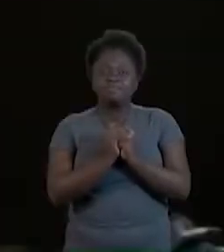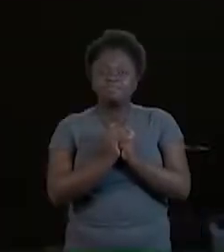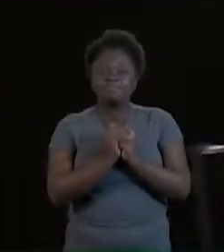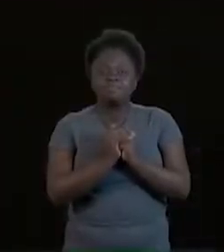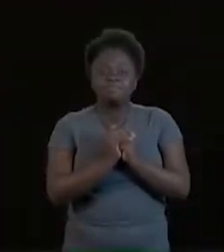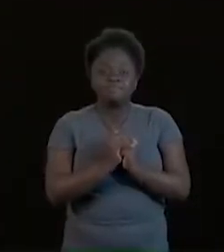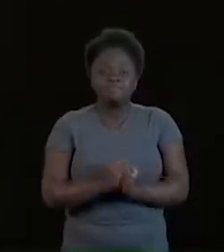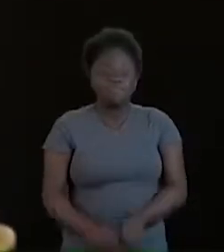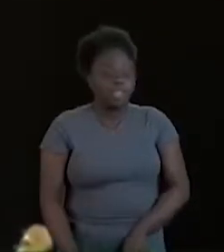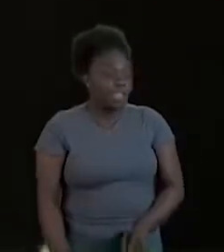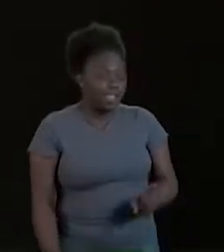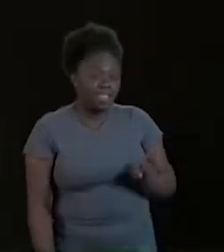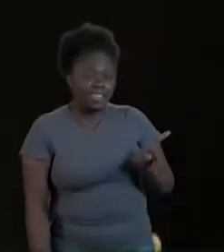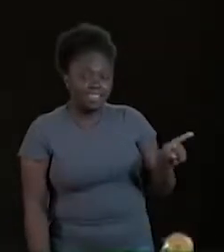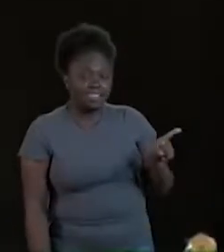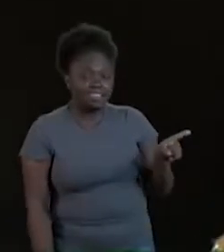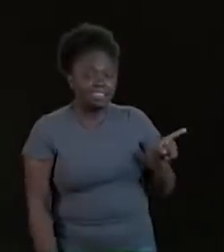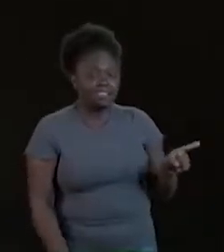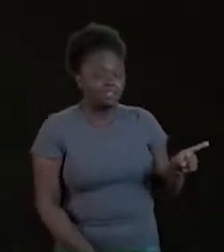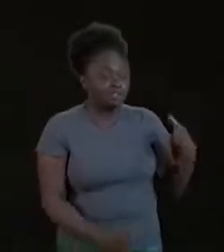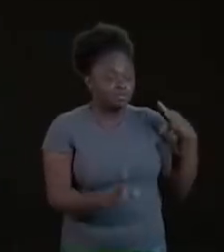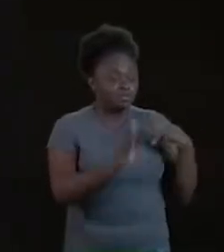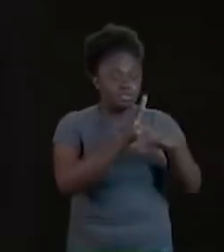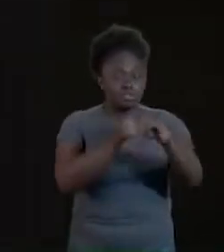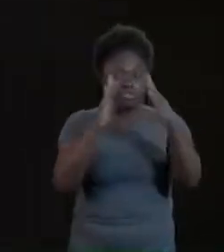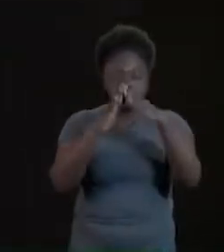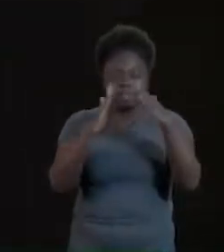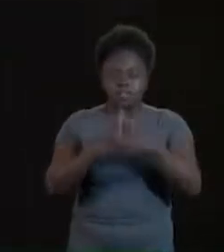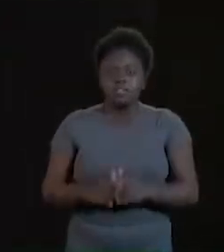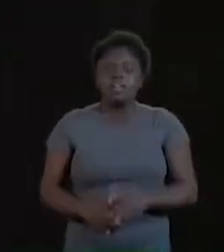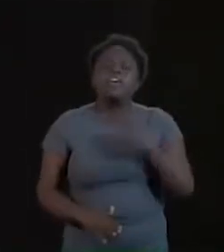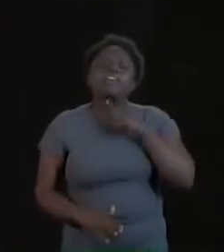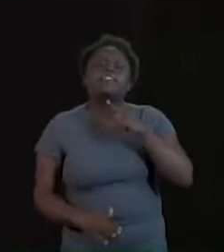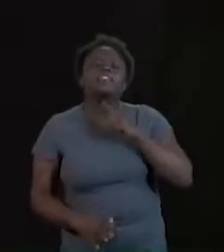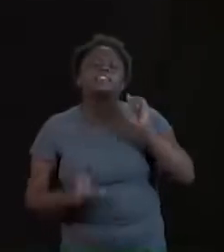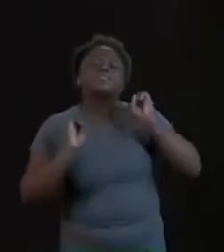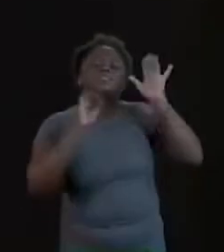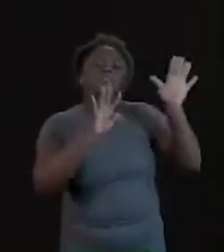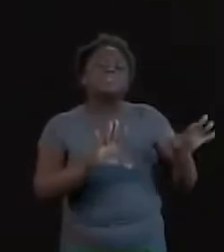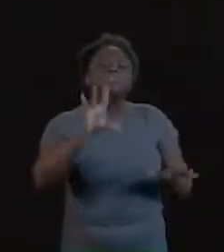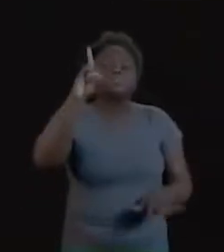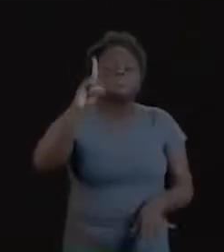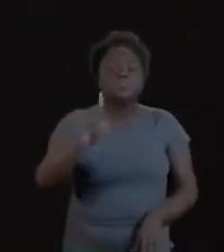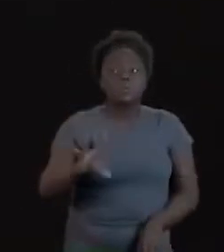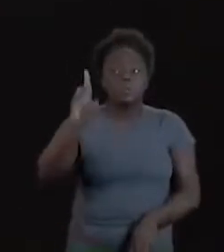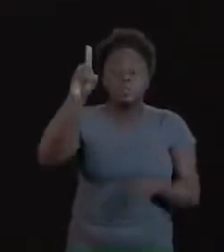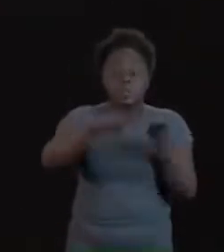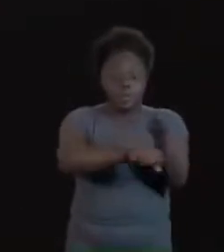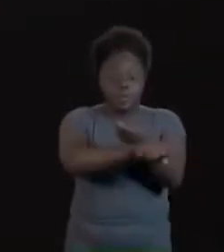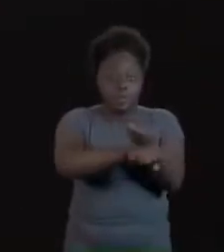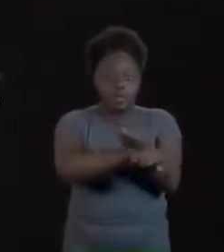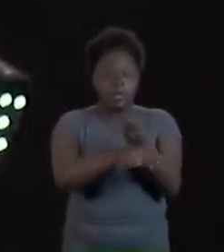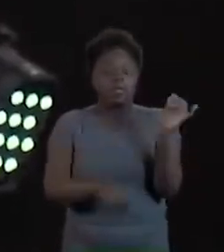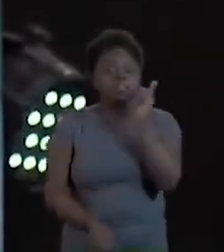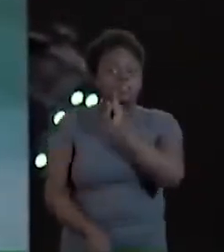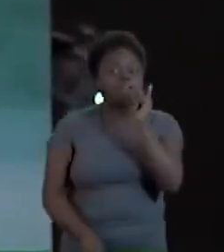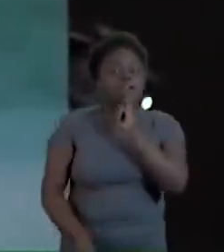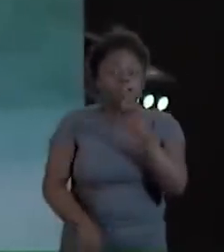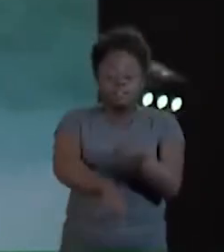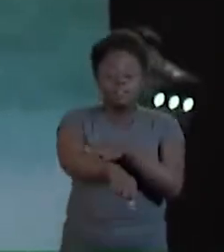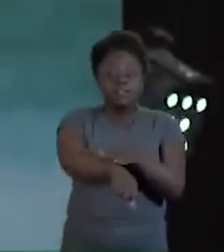O cara, gente, rompeu com o pai dele. Agora deixa eu te falar um negócio. Quem tinha a bênção de Deus? Deus de Abraão, Deus de Isaac, Deus